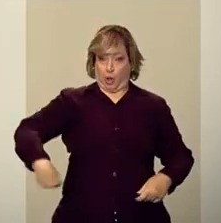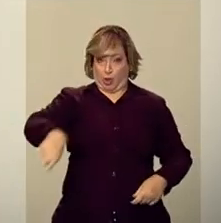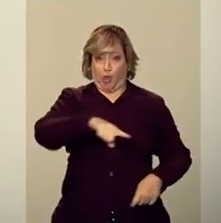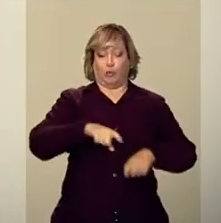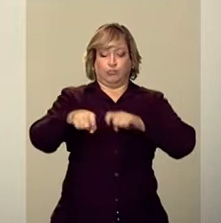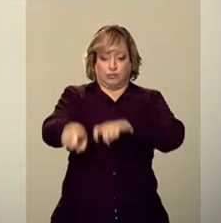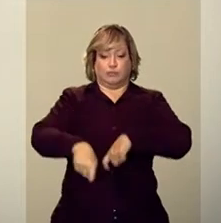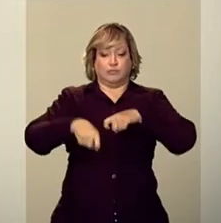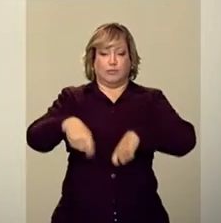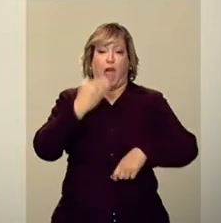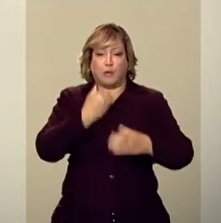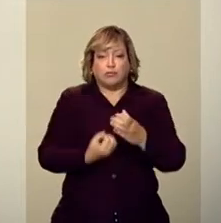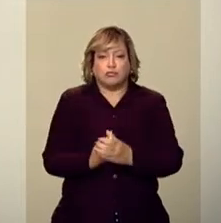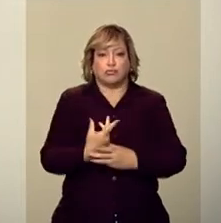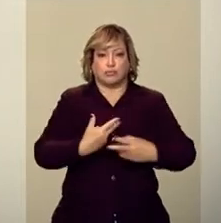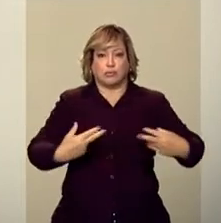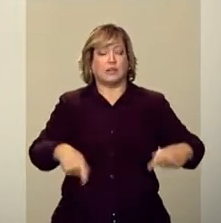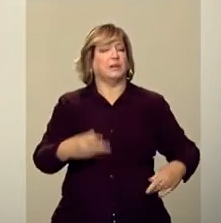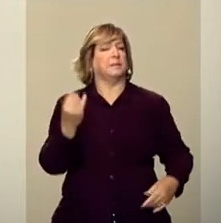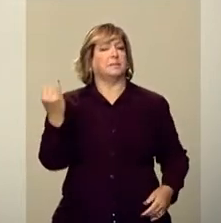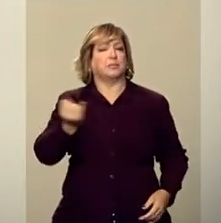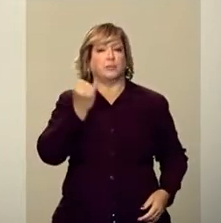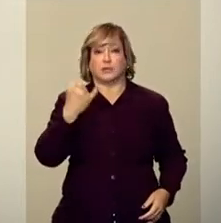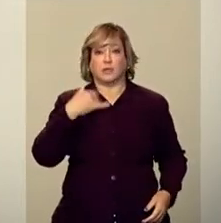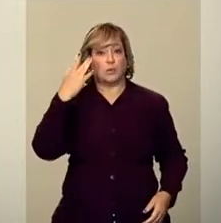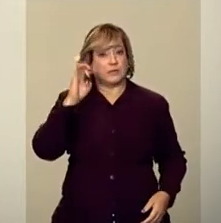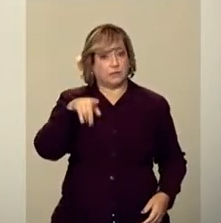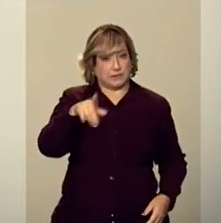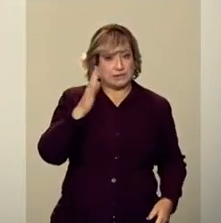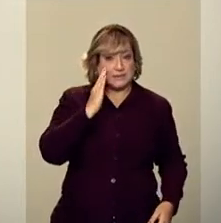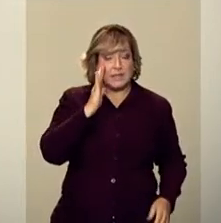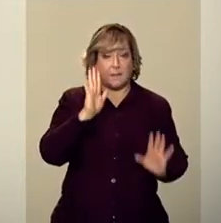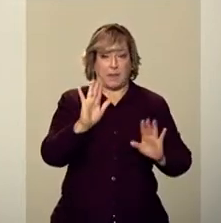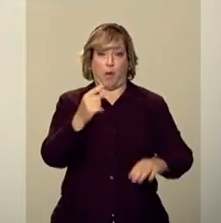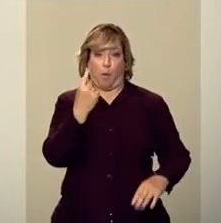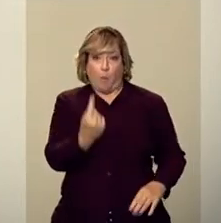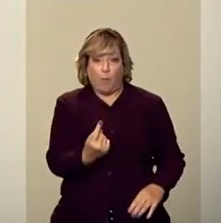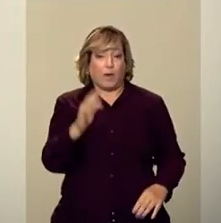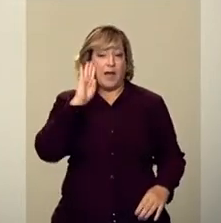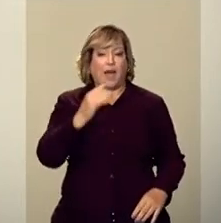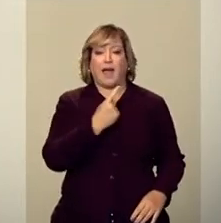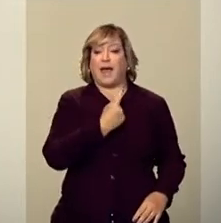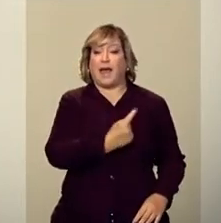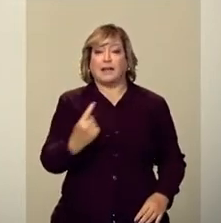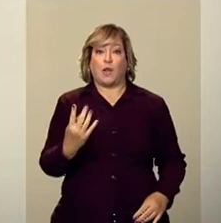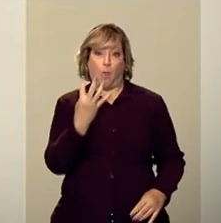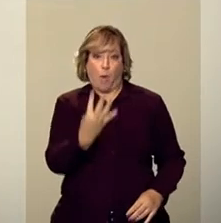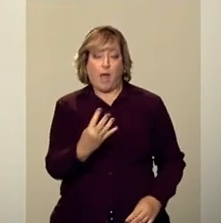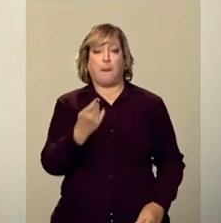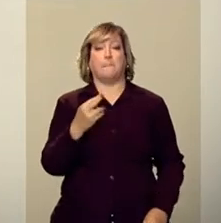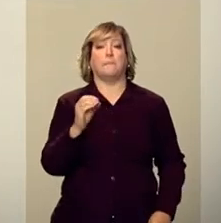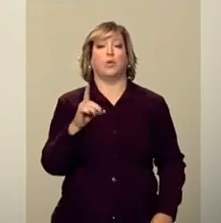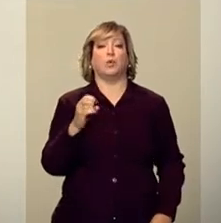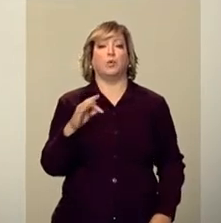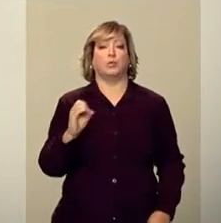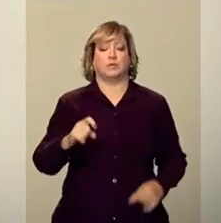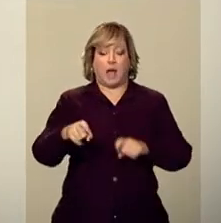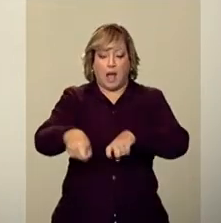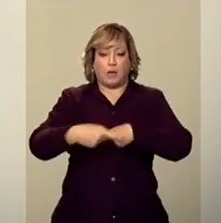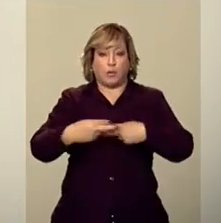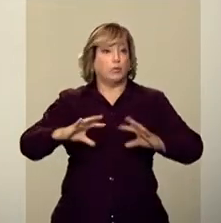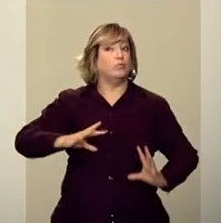é tão importante que eu não sei se você sabe mas um em cada quatro produtos agrícolas